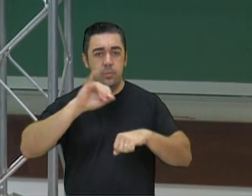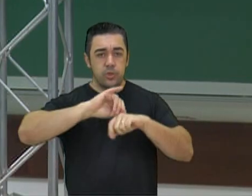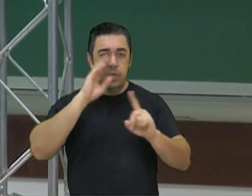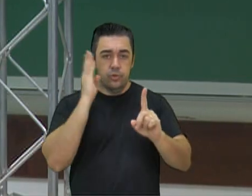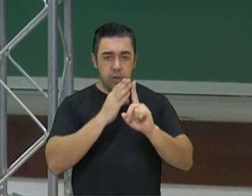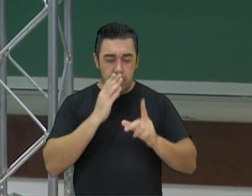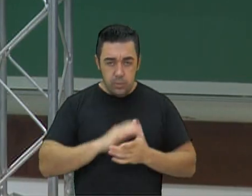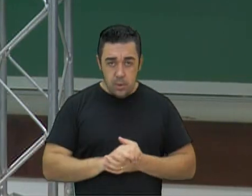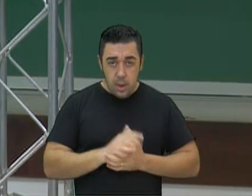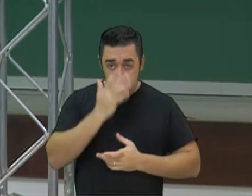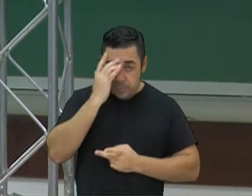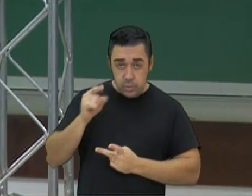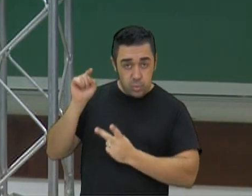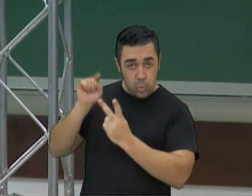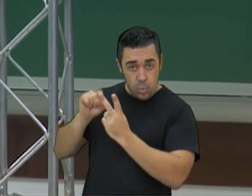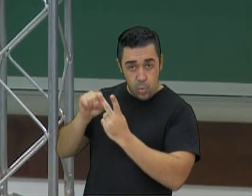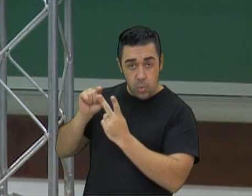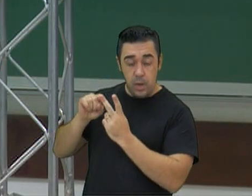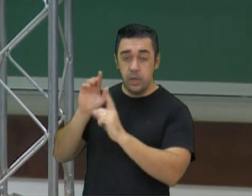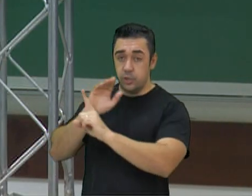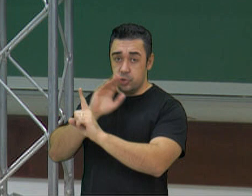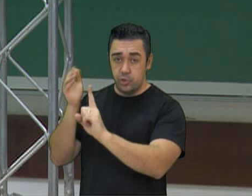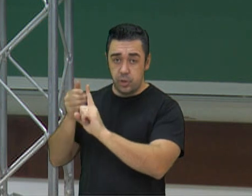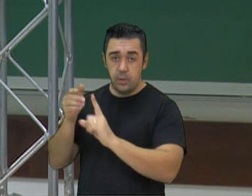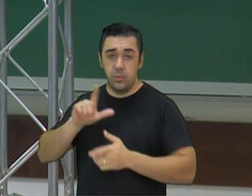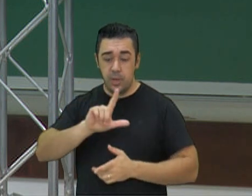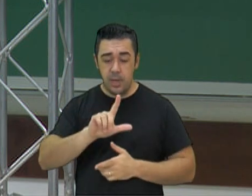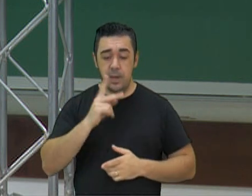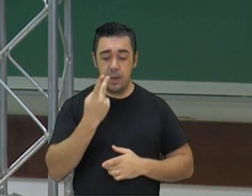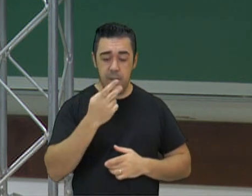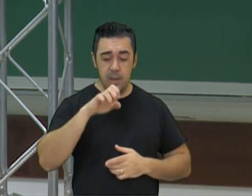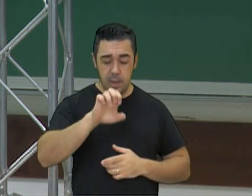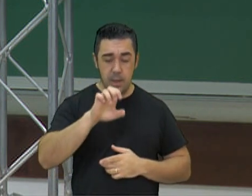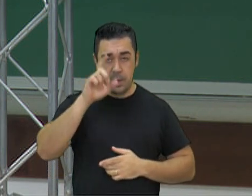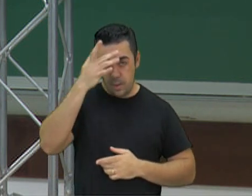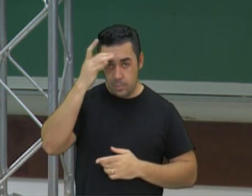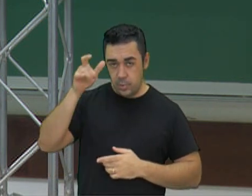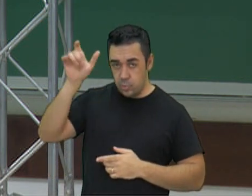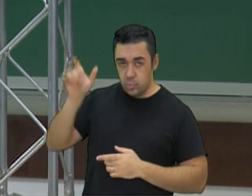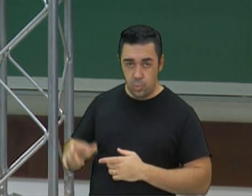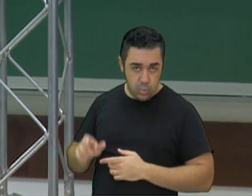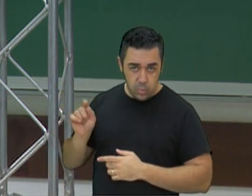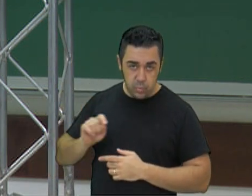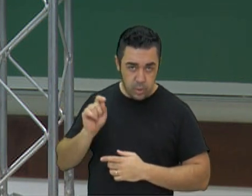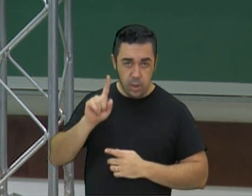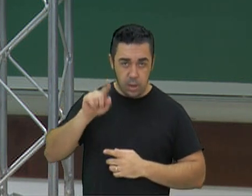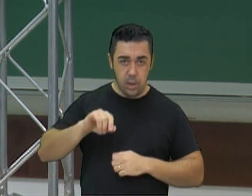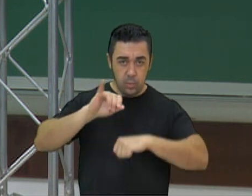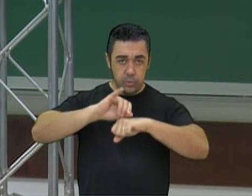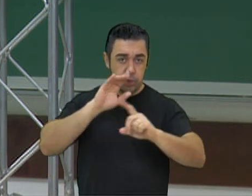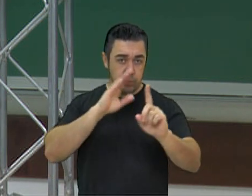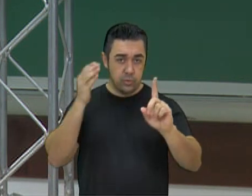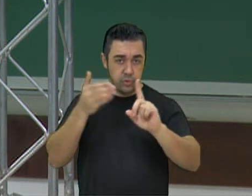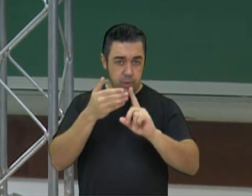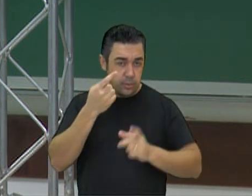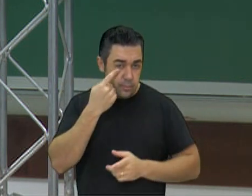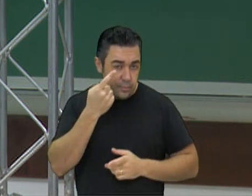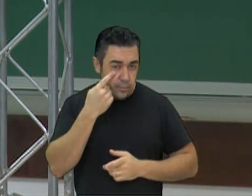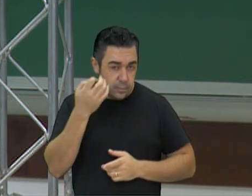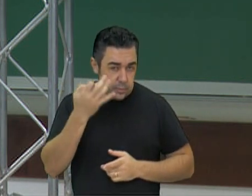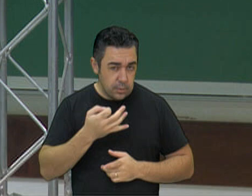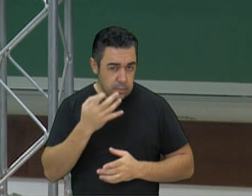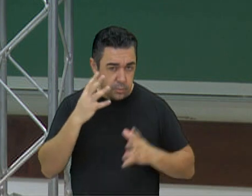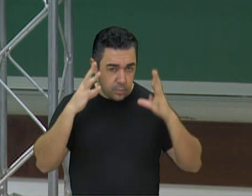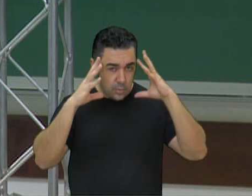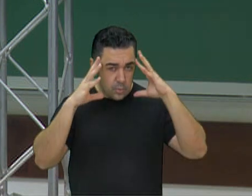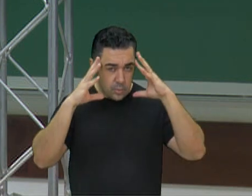indireto, né? E o ler sempre representa esse alguém, que é a função do objeto indireto. Né? Vamos ver se está dando para